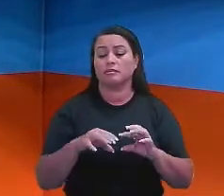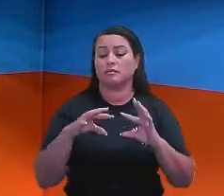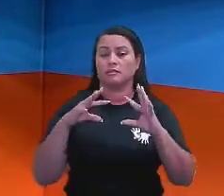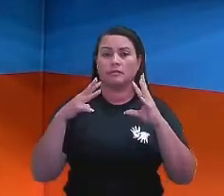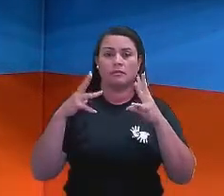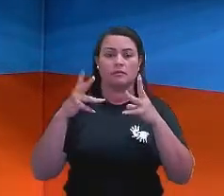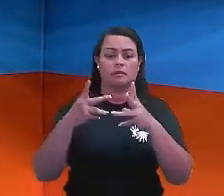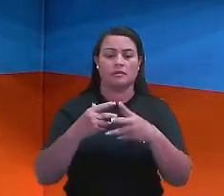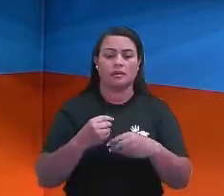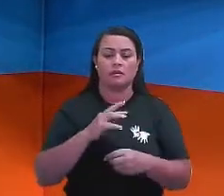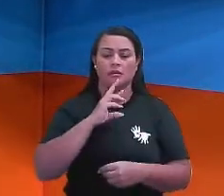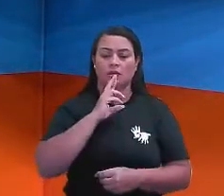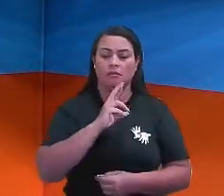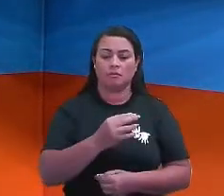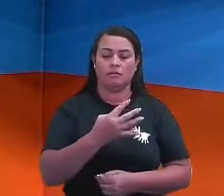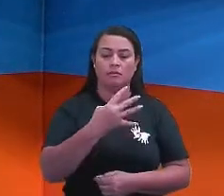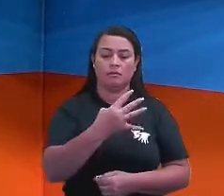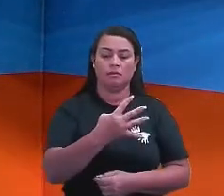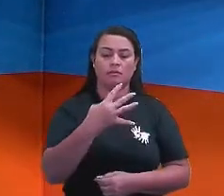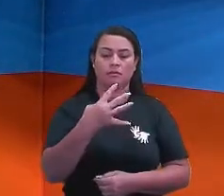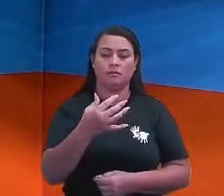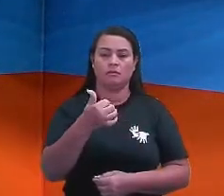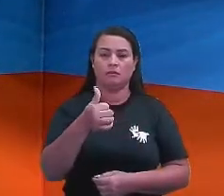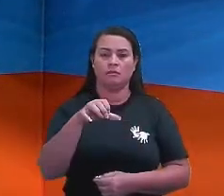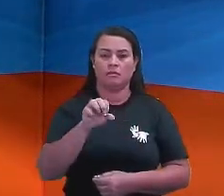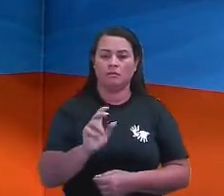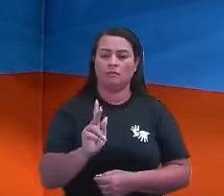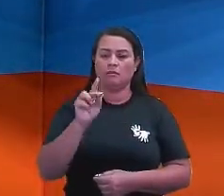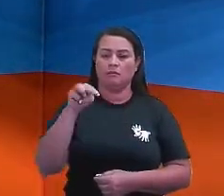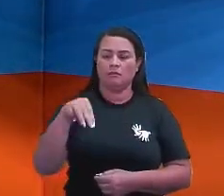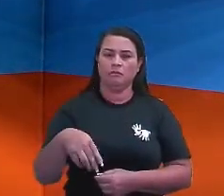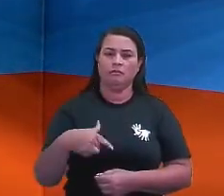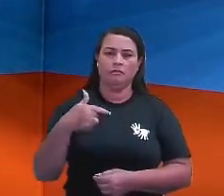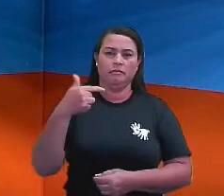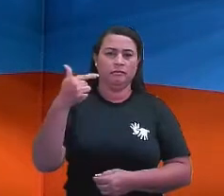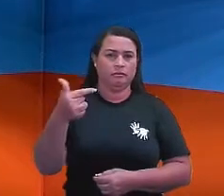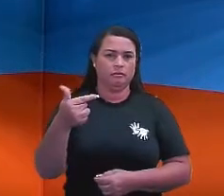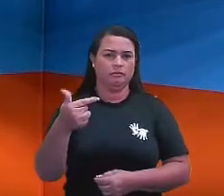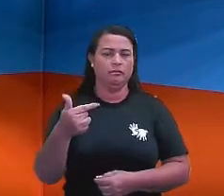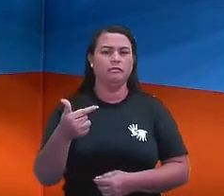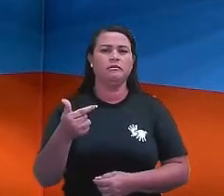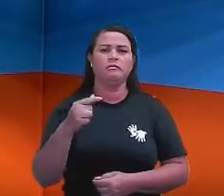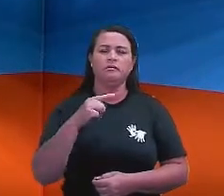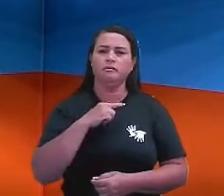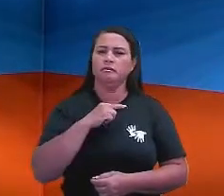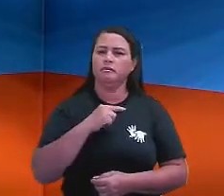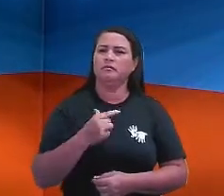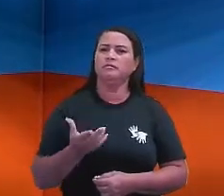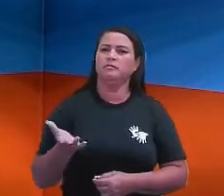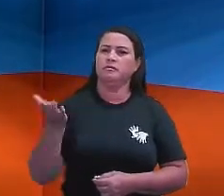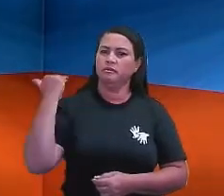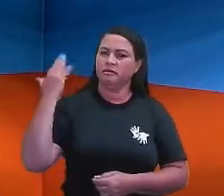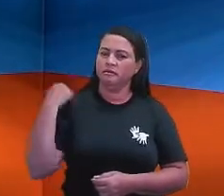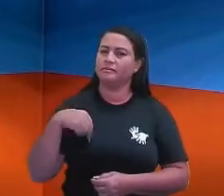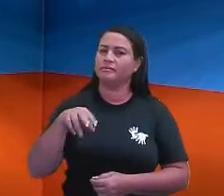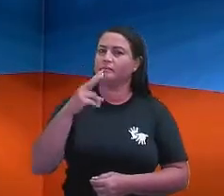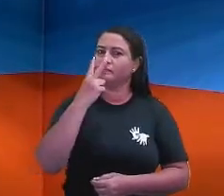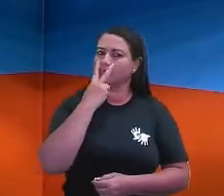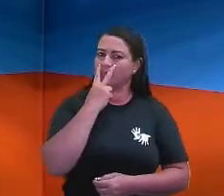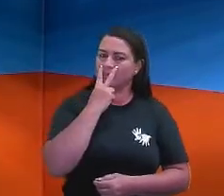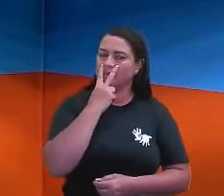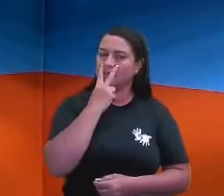chega a 4.419 quilômetros quadrados. Então, na época em que Vitória de Santo Antão